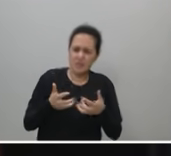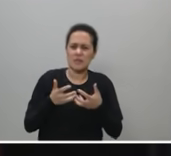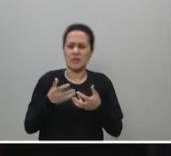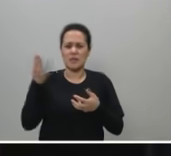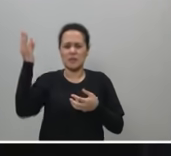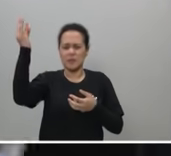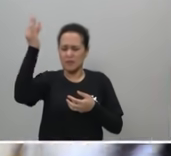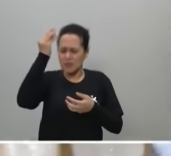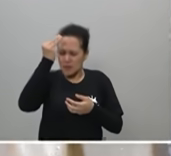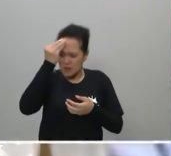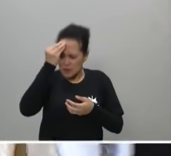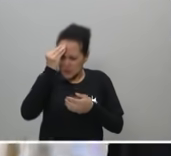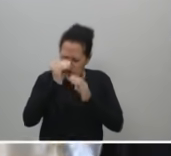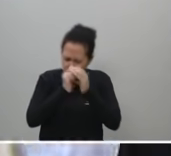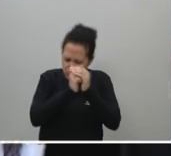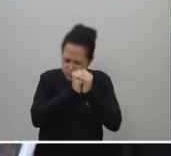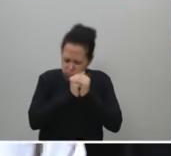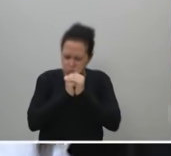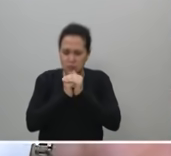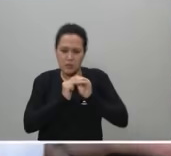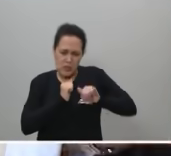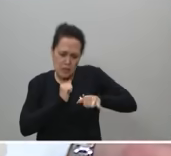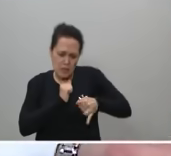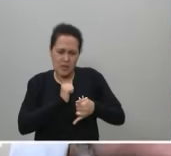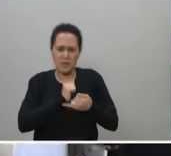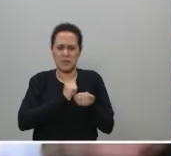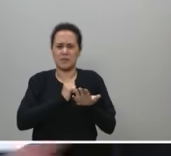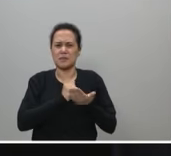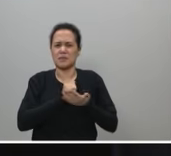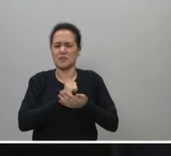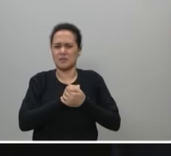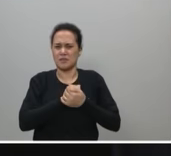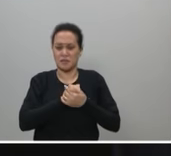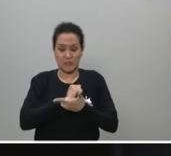deslanche. Aproveite esse 2020 do Covid.